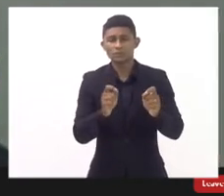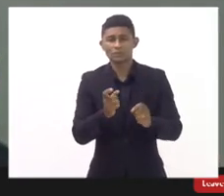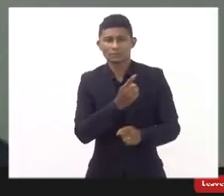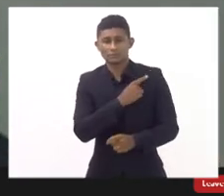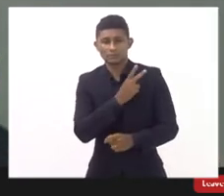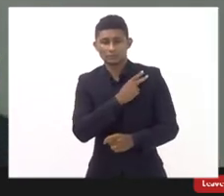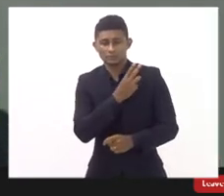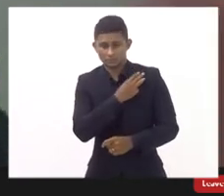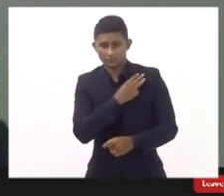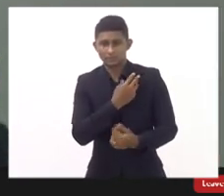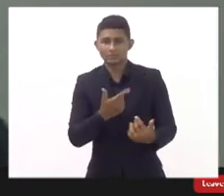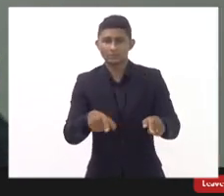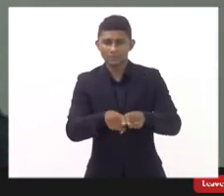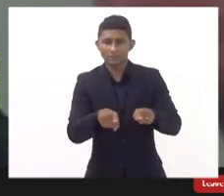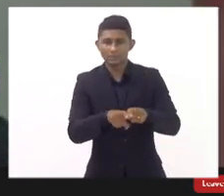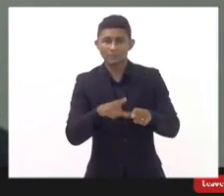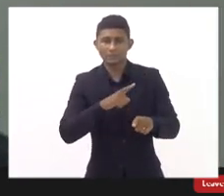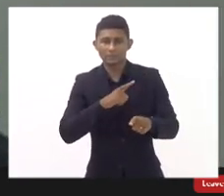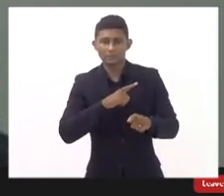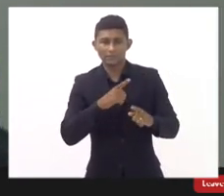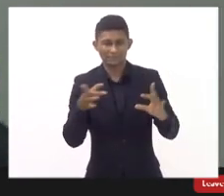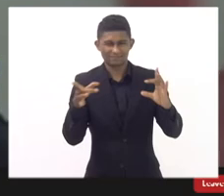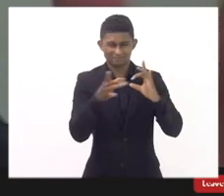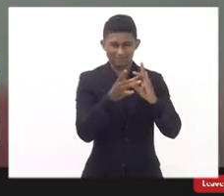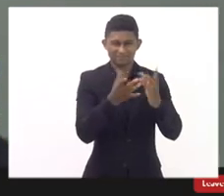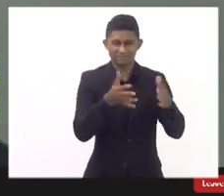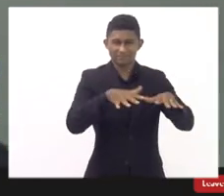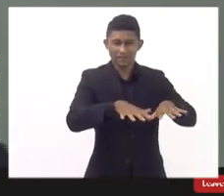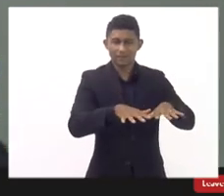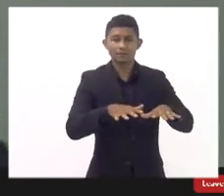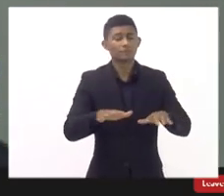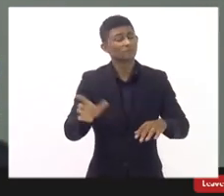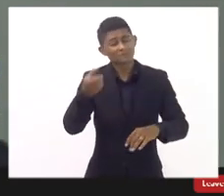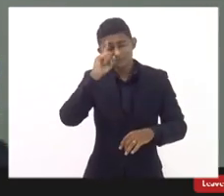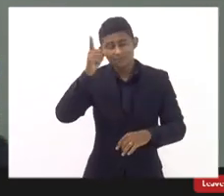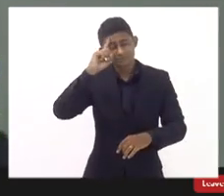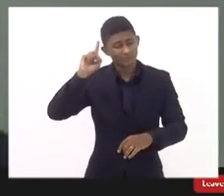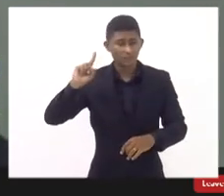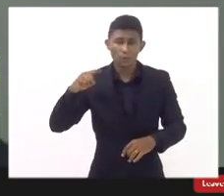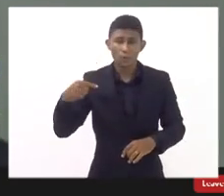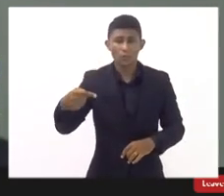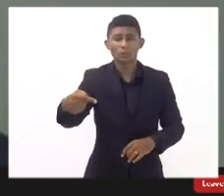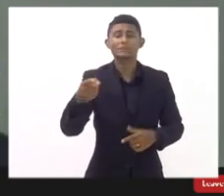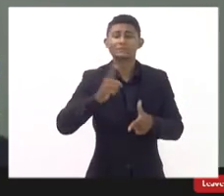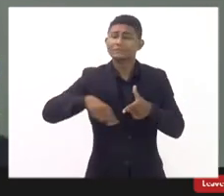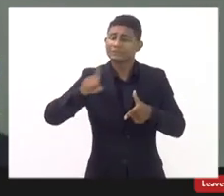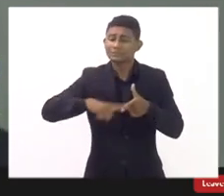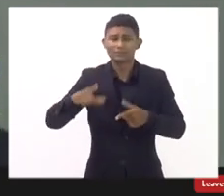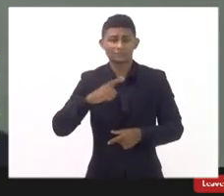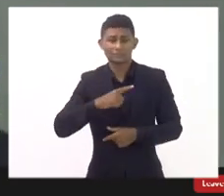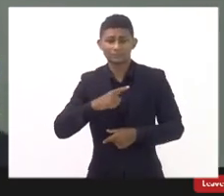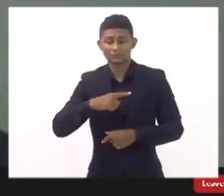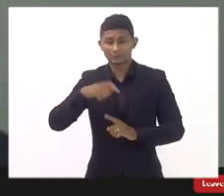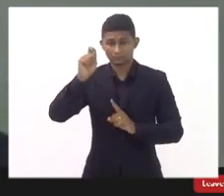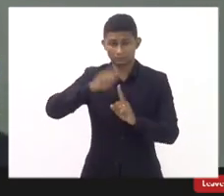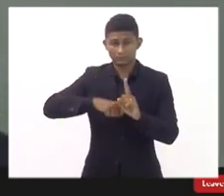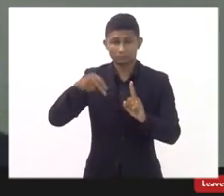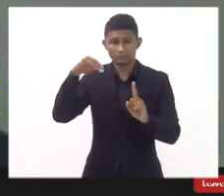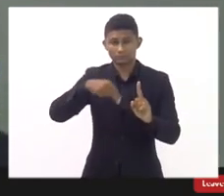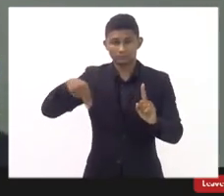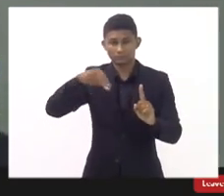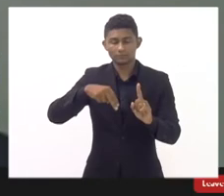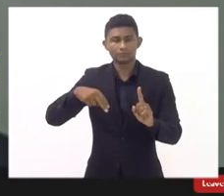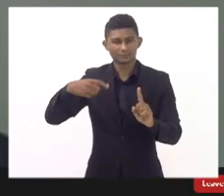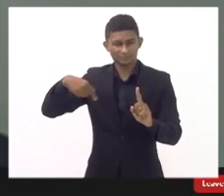integrado continuam ocorrendo diariamente. Nós aqui em novembro tivemos